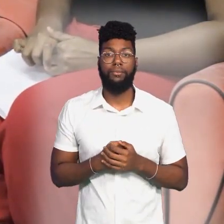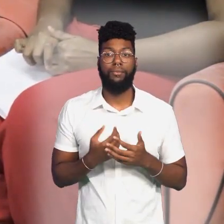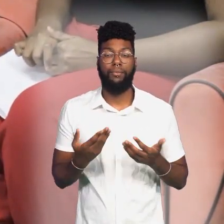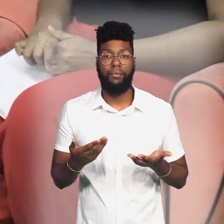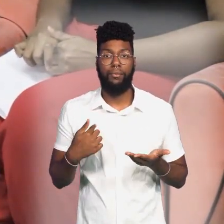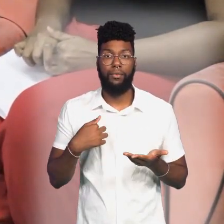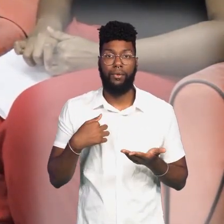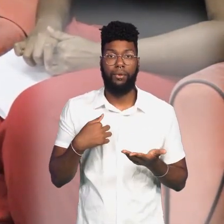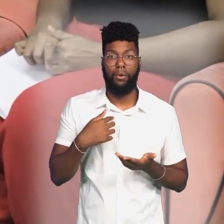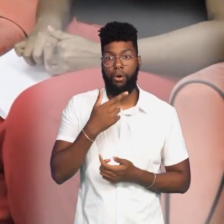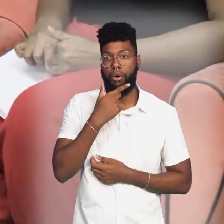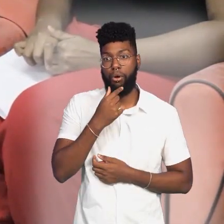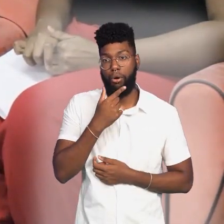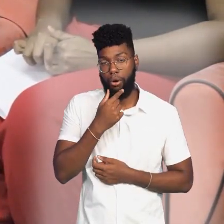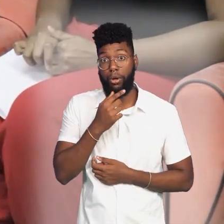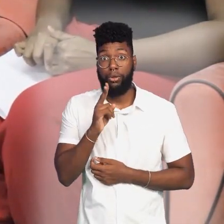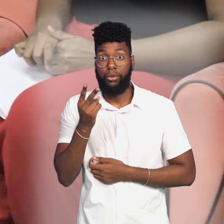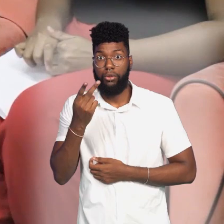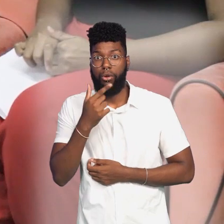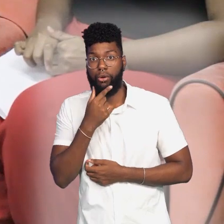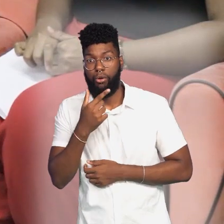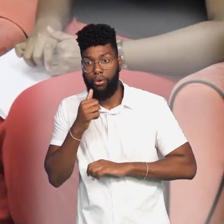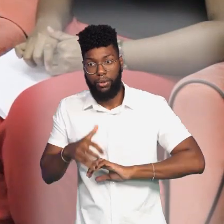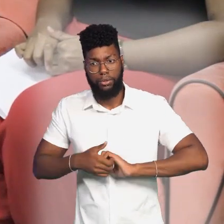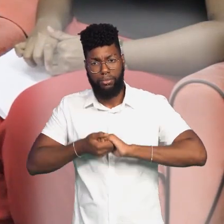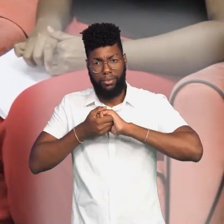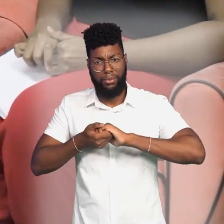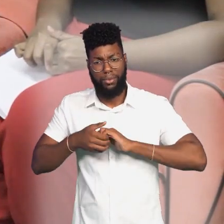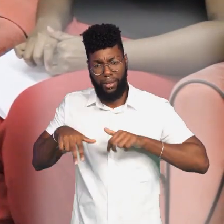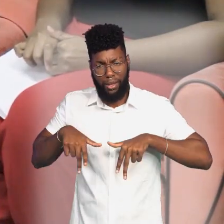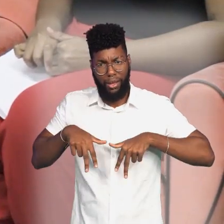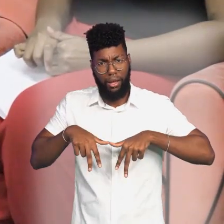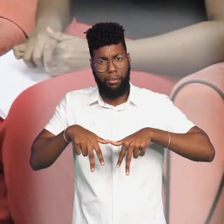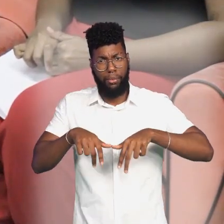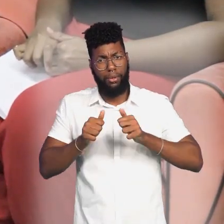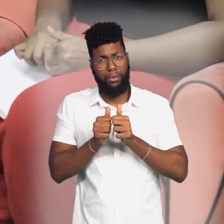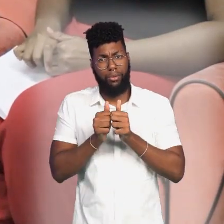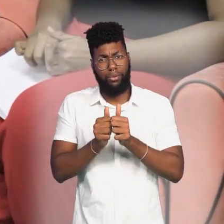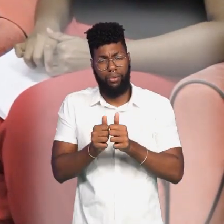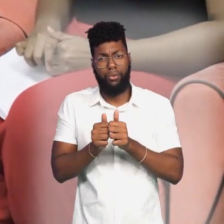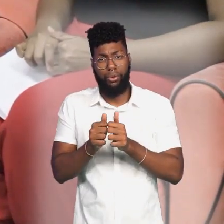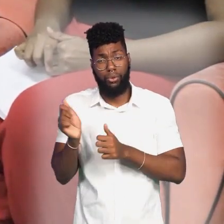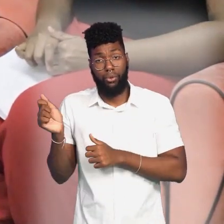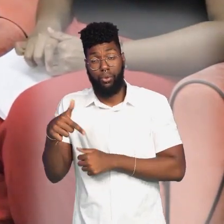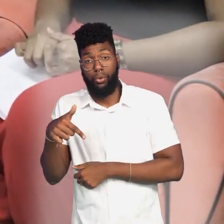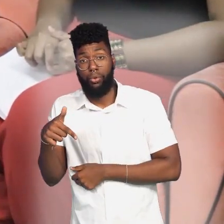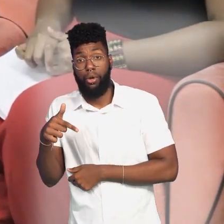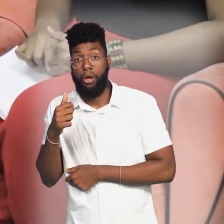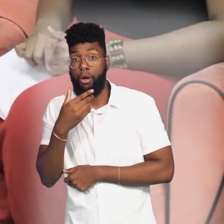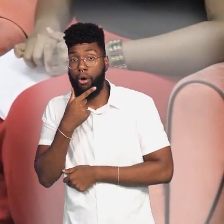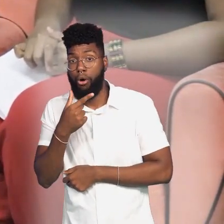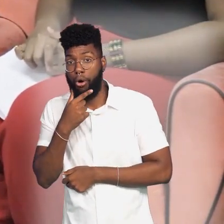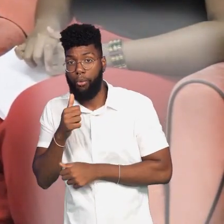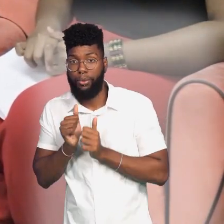com homem de mãos dadas, caminhando, andando, do que homem com mulher de mãos dadas.